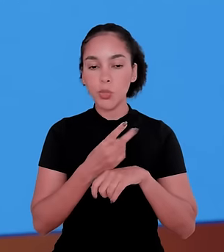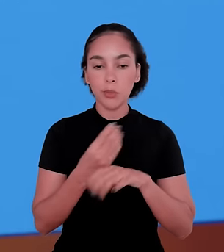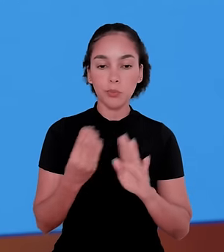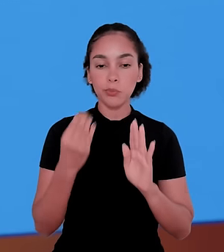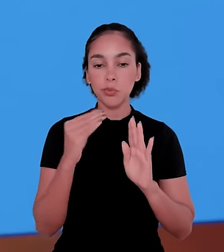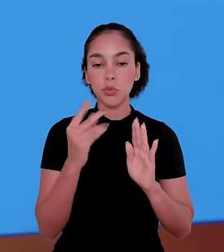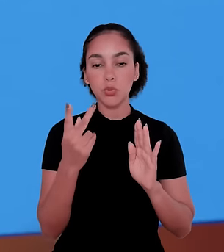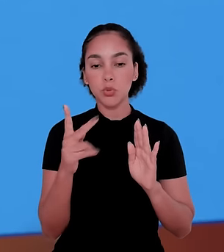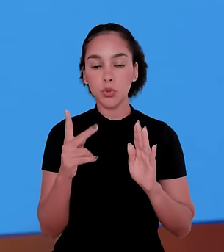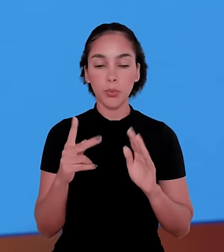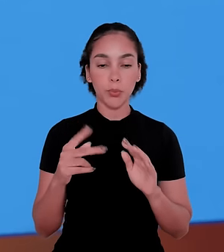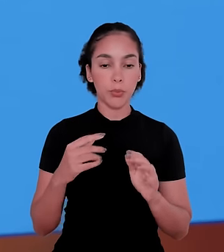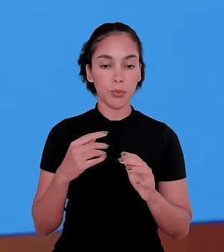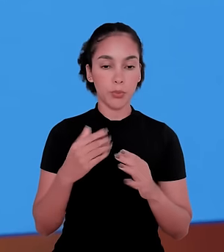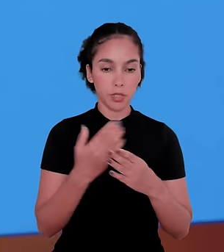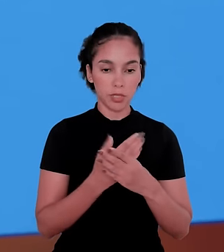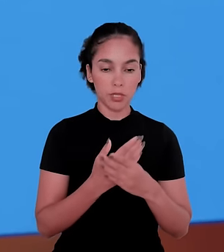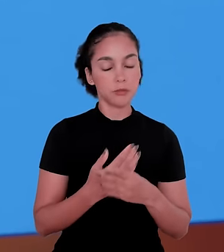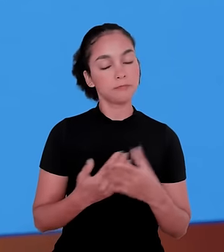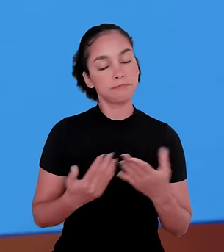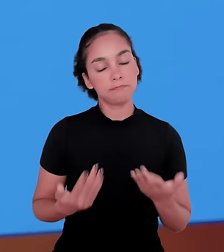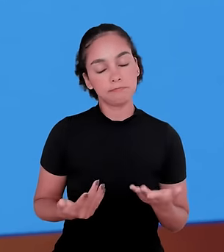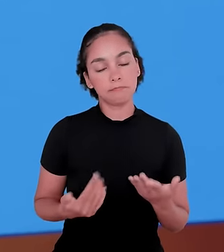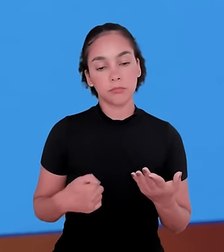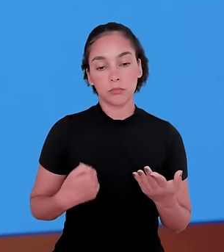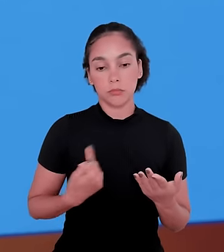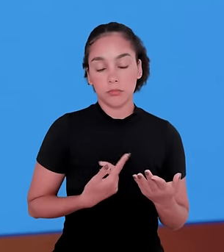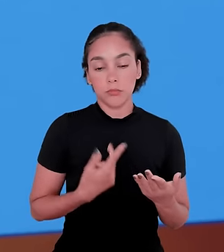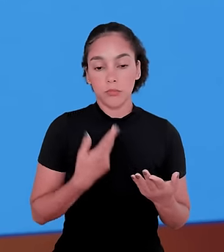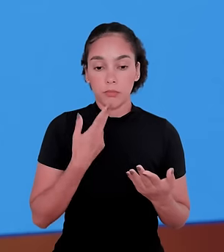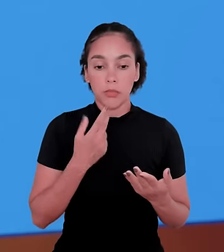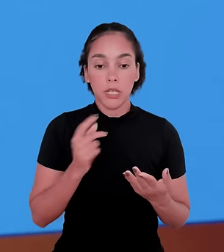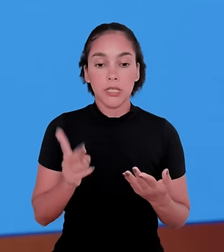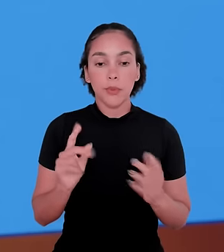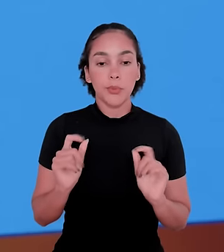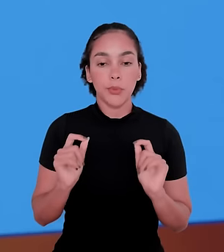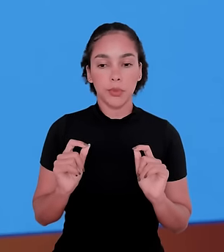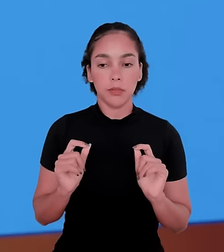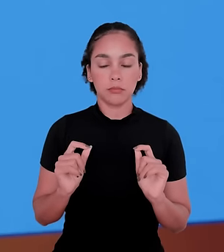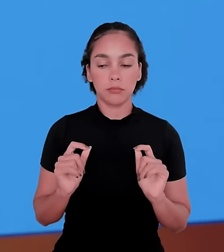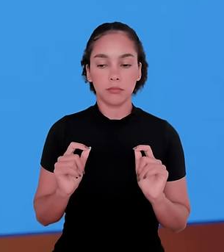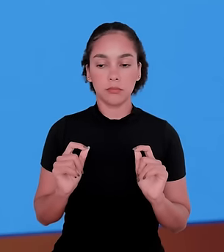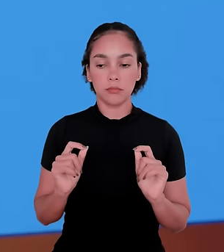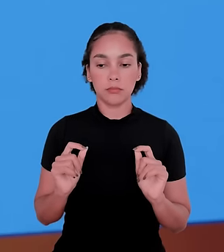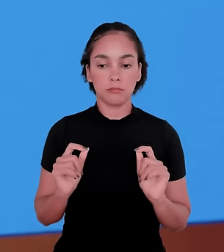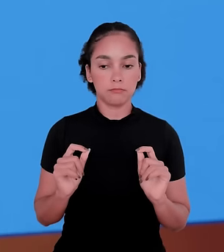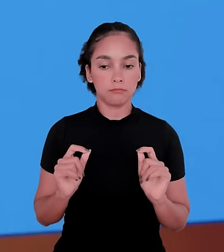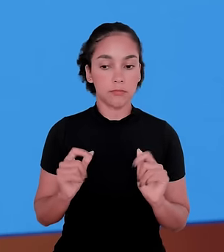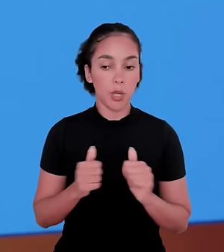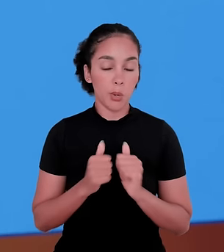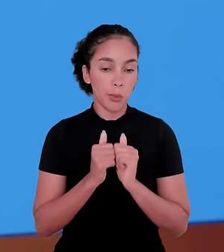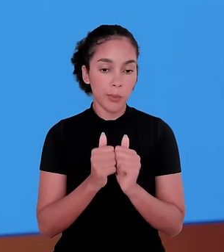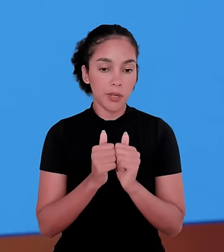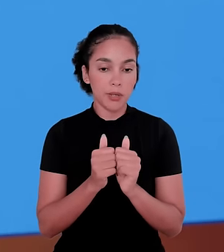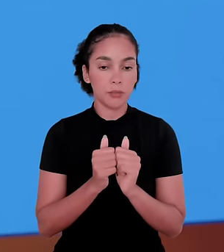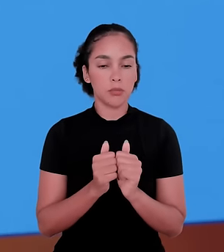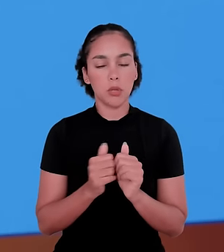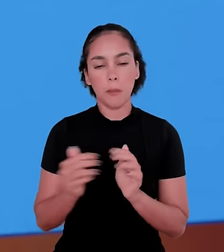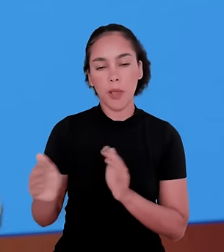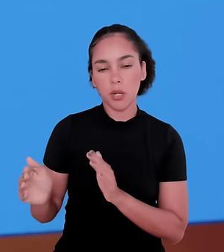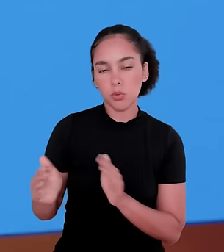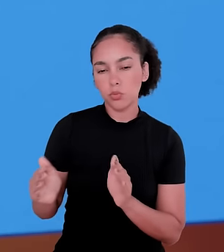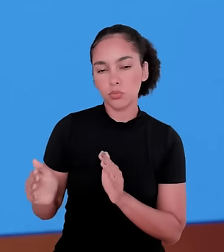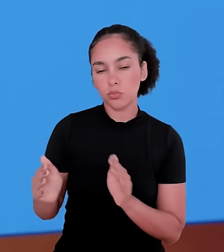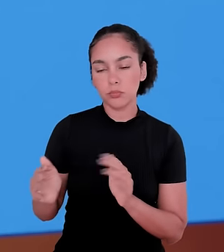dos no seu processo na revista então a gente recomenda sempre que faça eh acompanhamentos periódicos